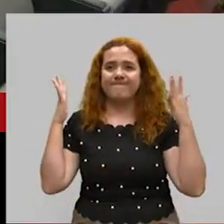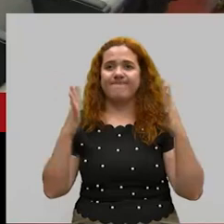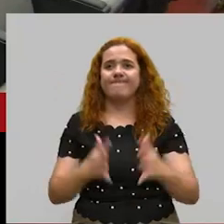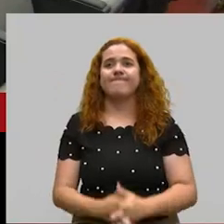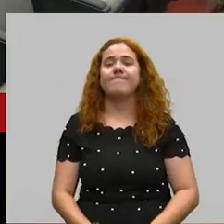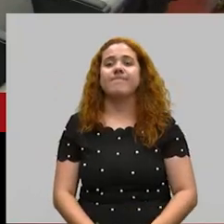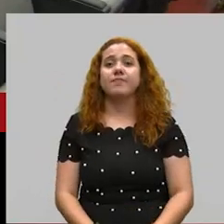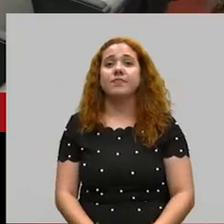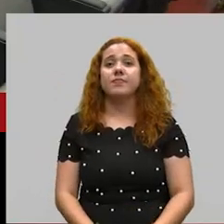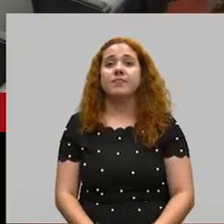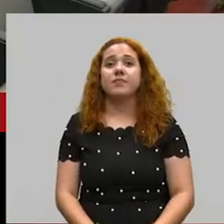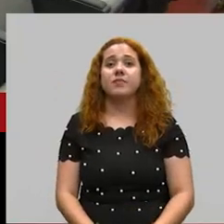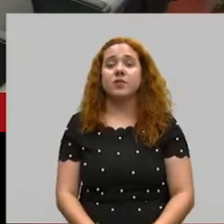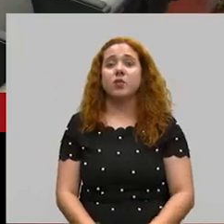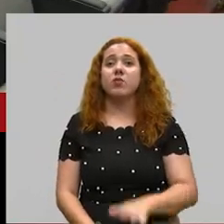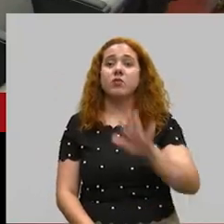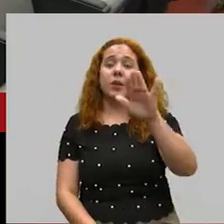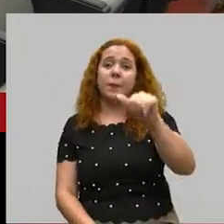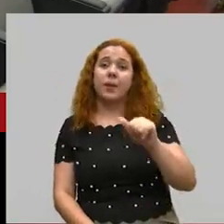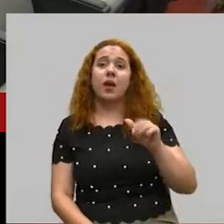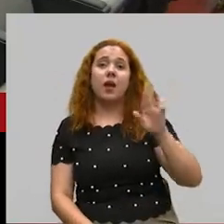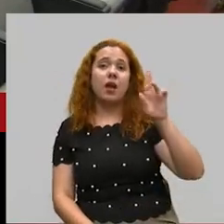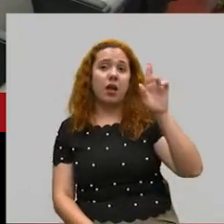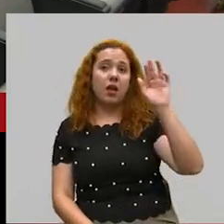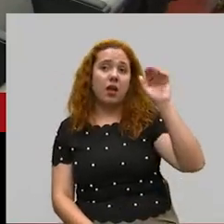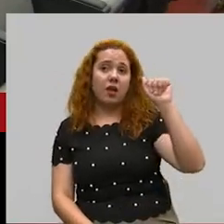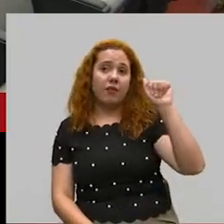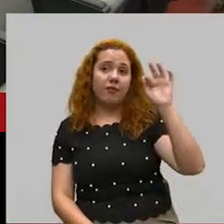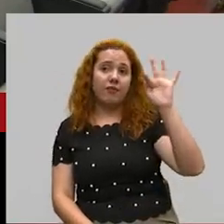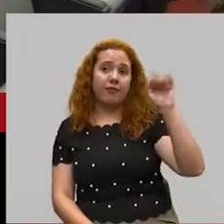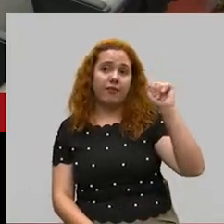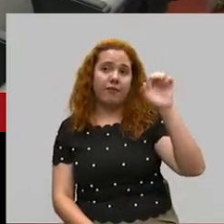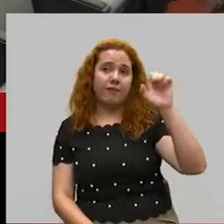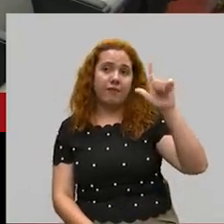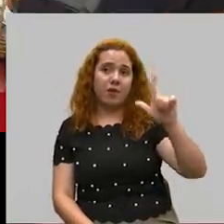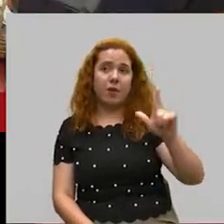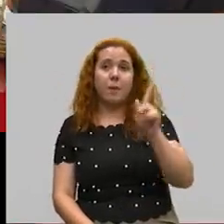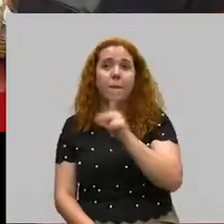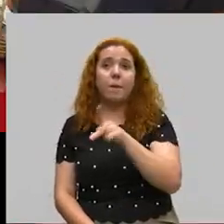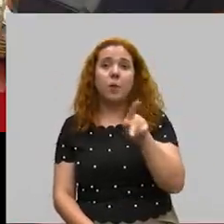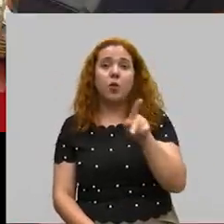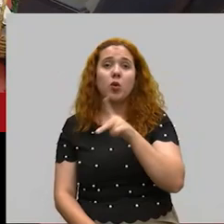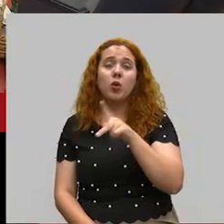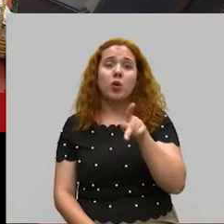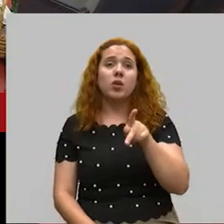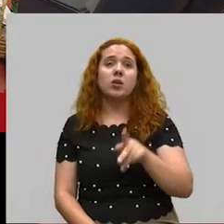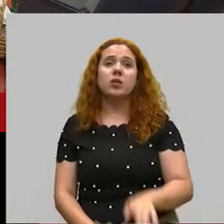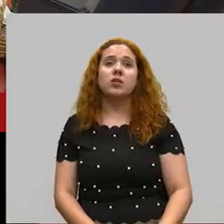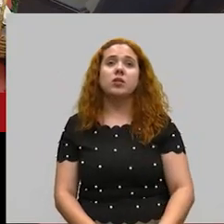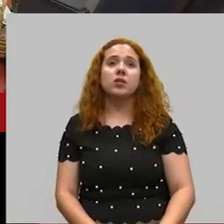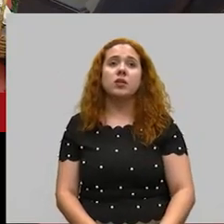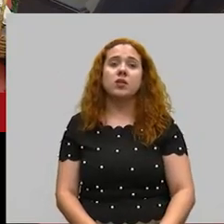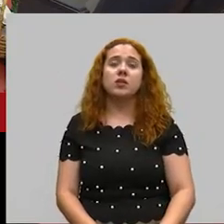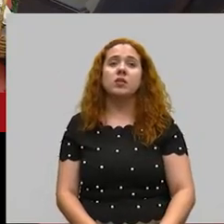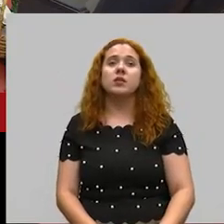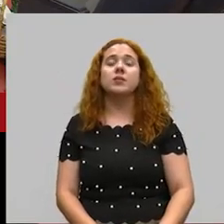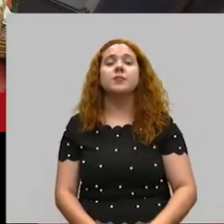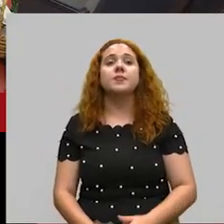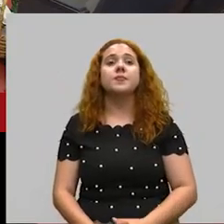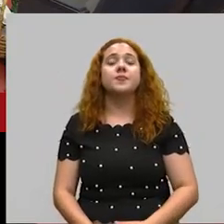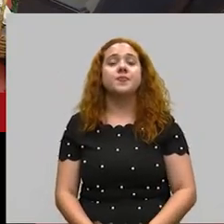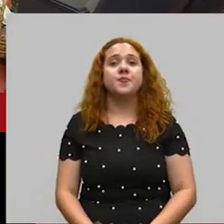eu vou chamar agora o Rafael Rafael que é professor e da direção Estadual do cind ut na sequência o